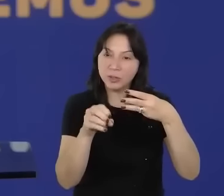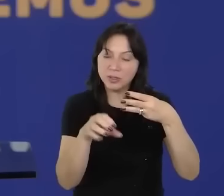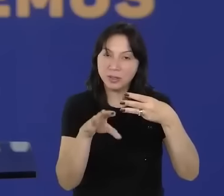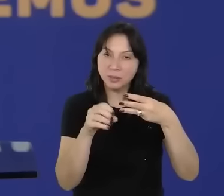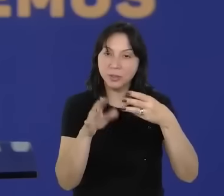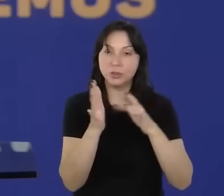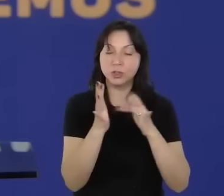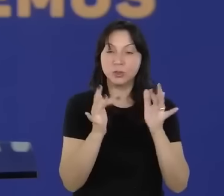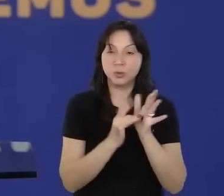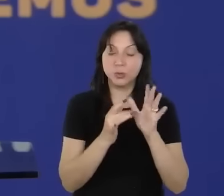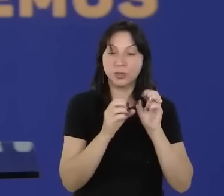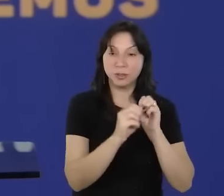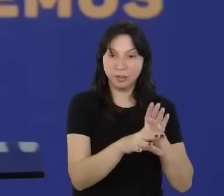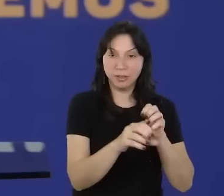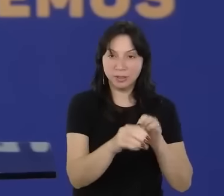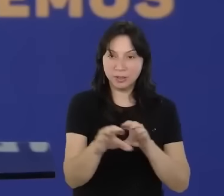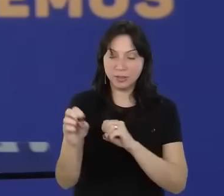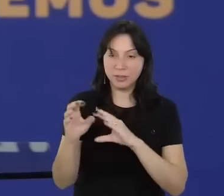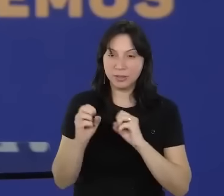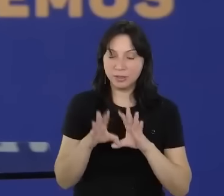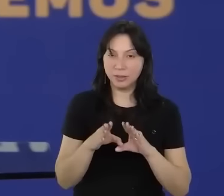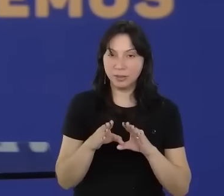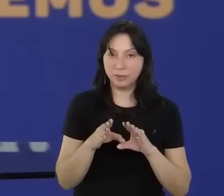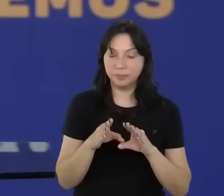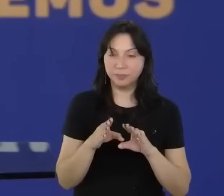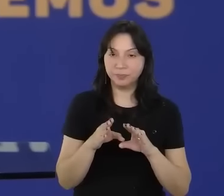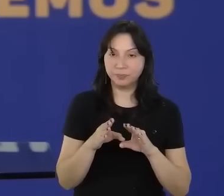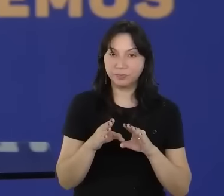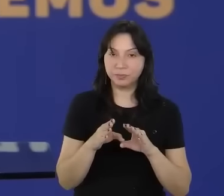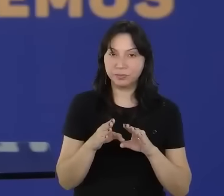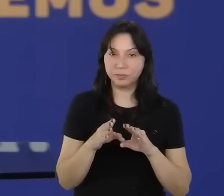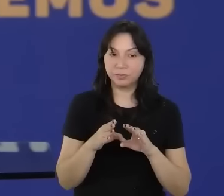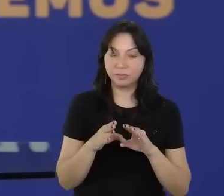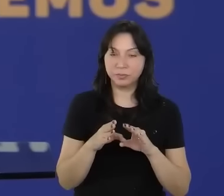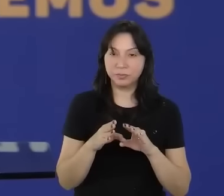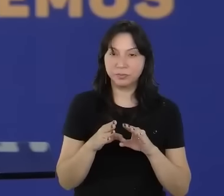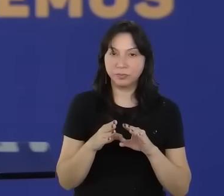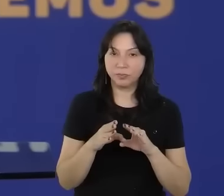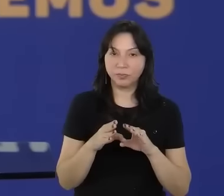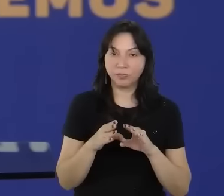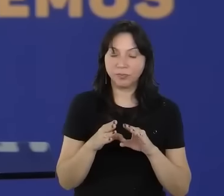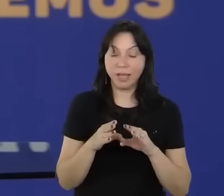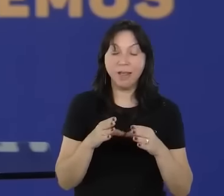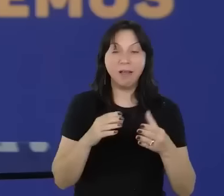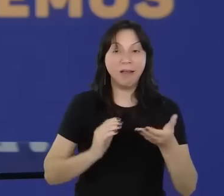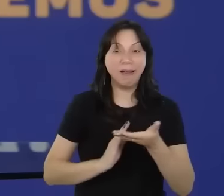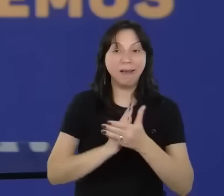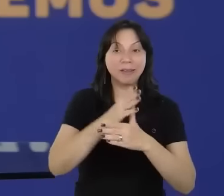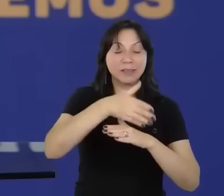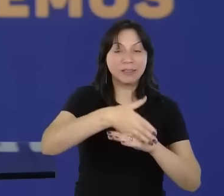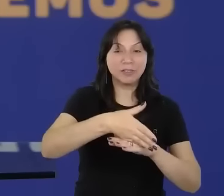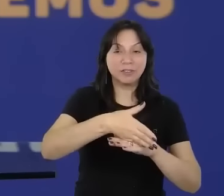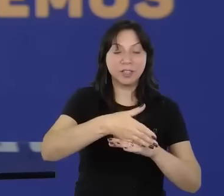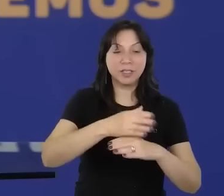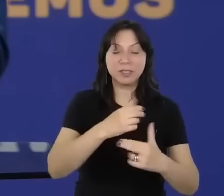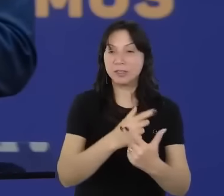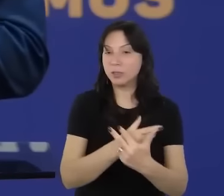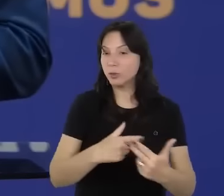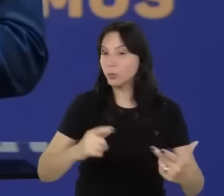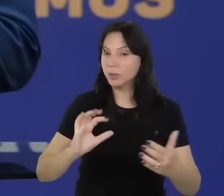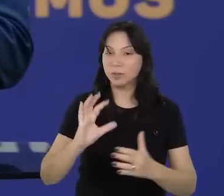nos ensina não com palavras mas com circunstâncias veja comigo o